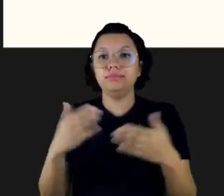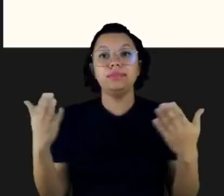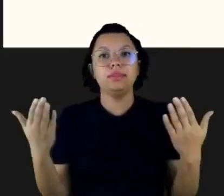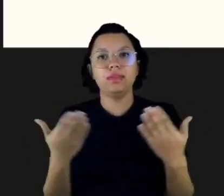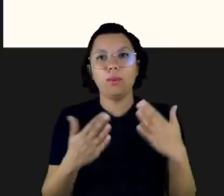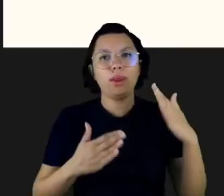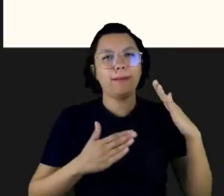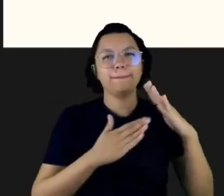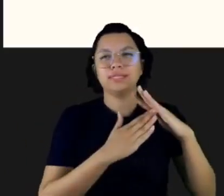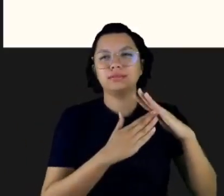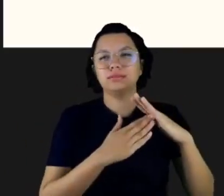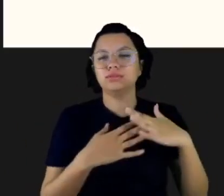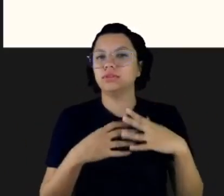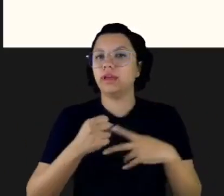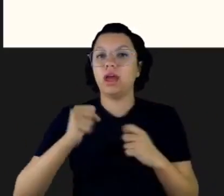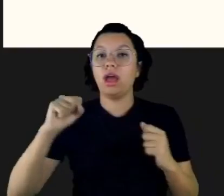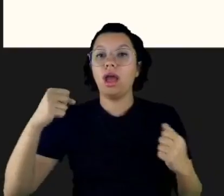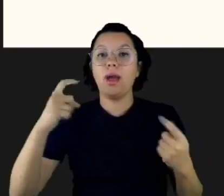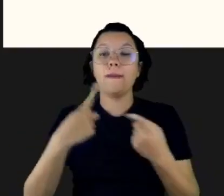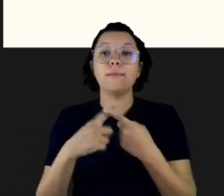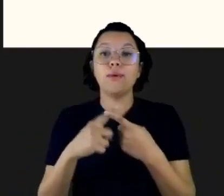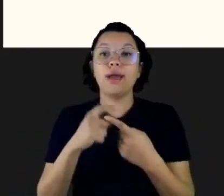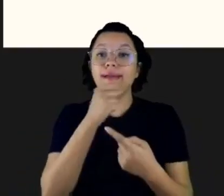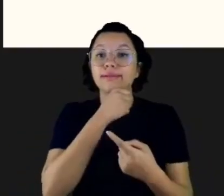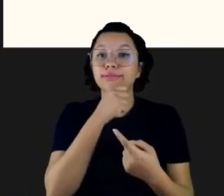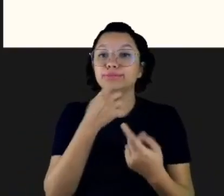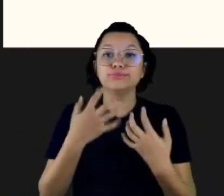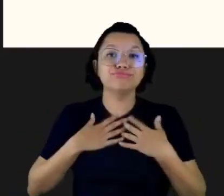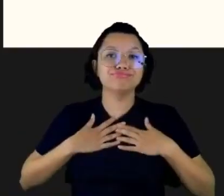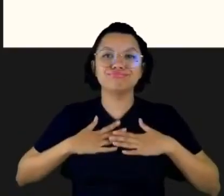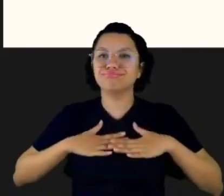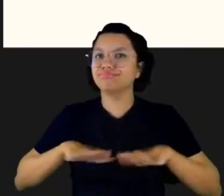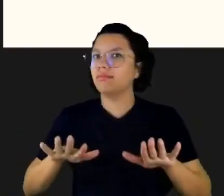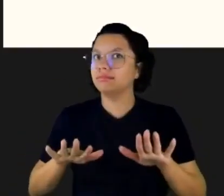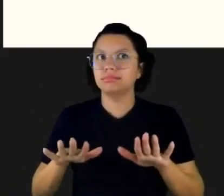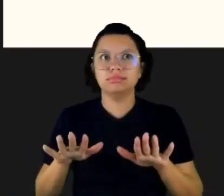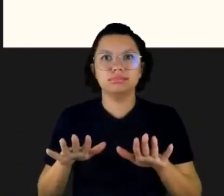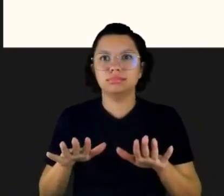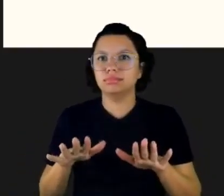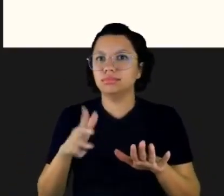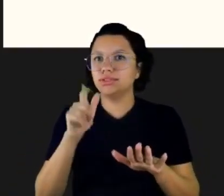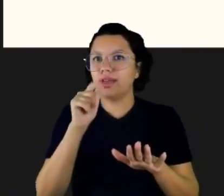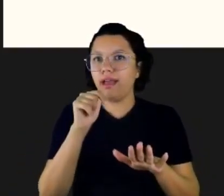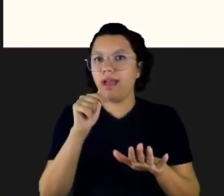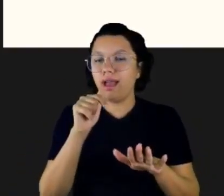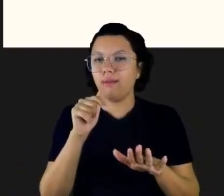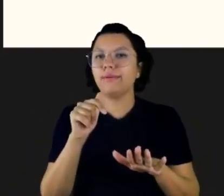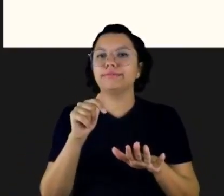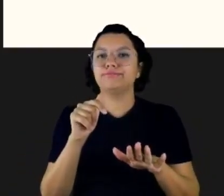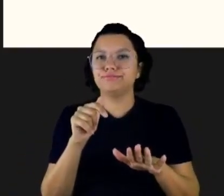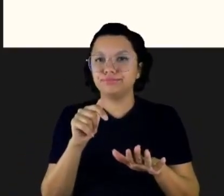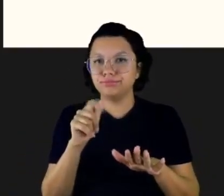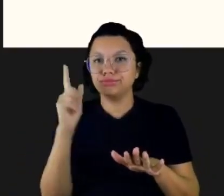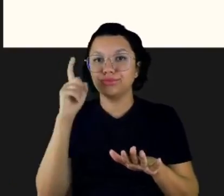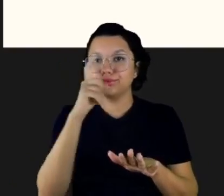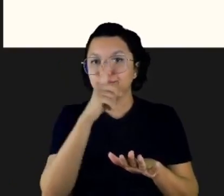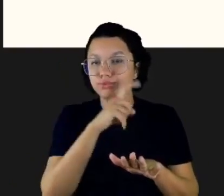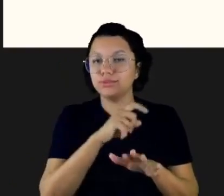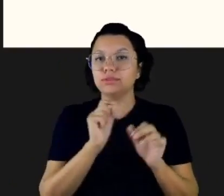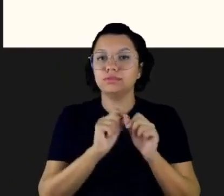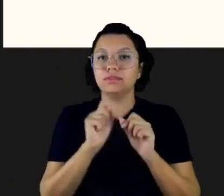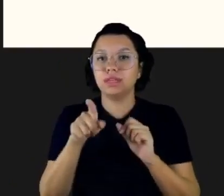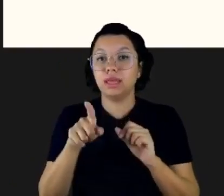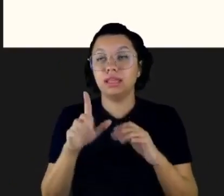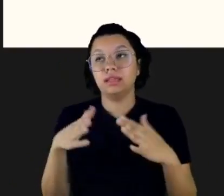porque idoso não gosta de beber água, né? Eles têm muita resistência com água. Então, a gente precisa usar a criatividade